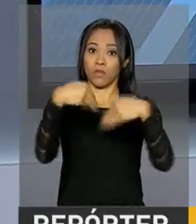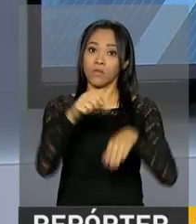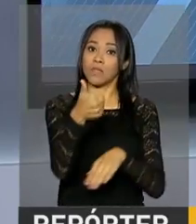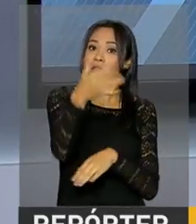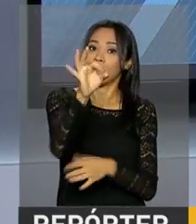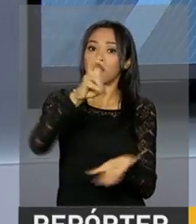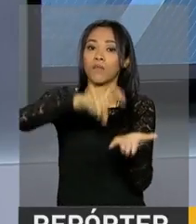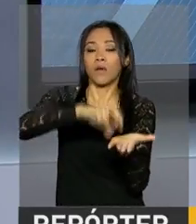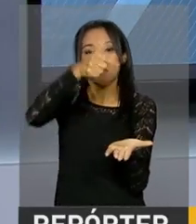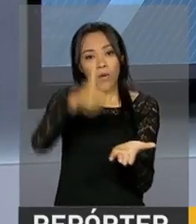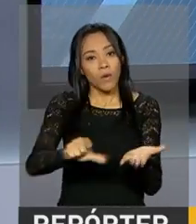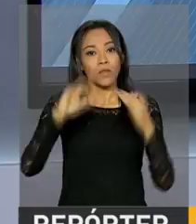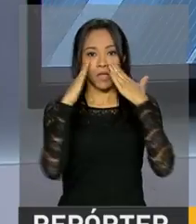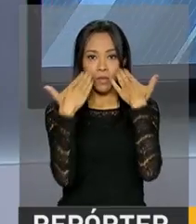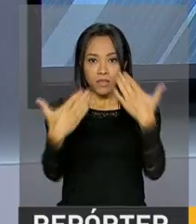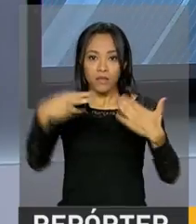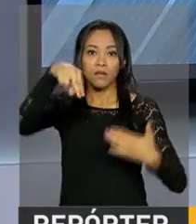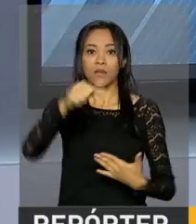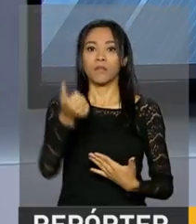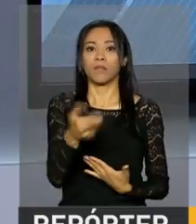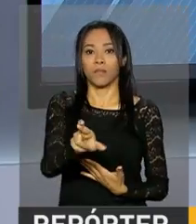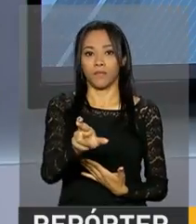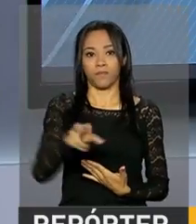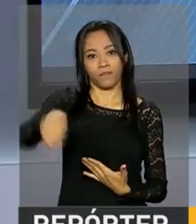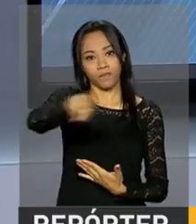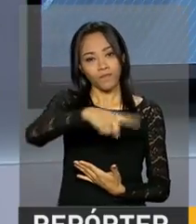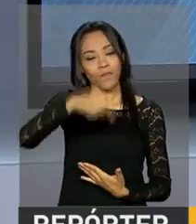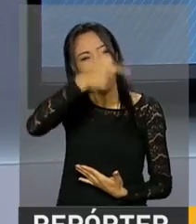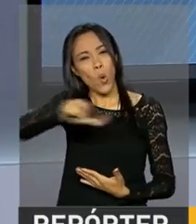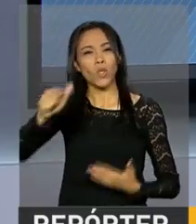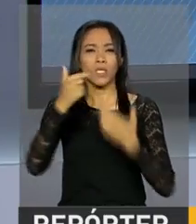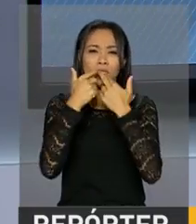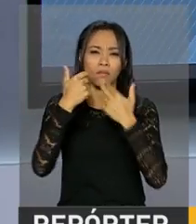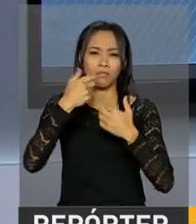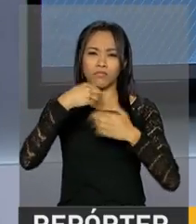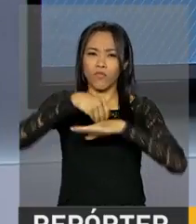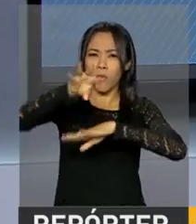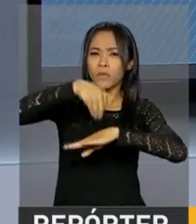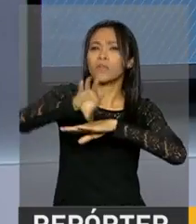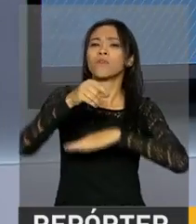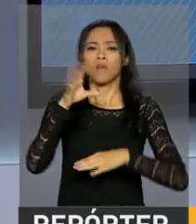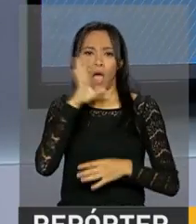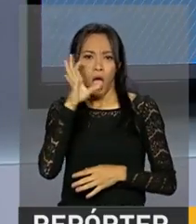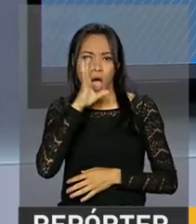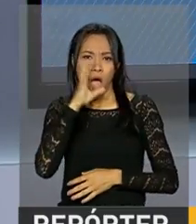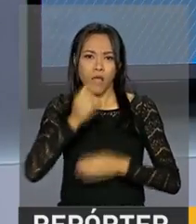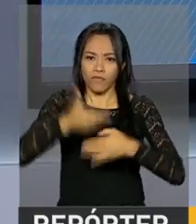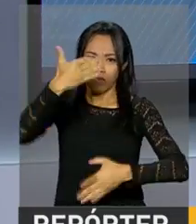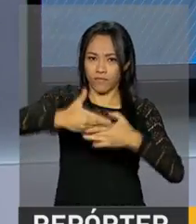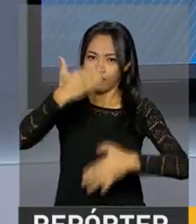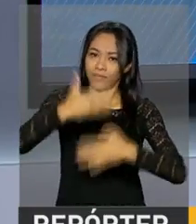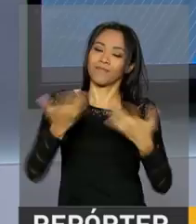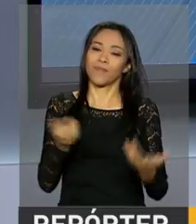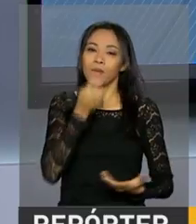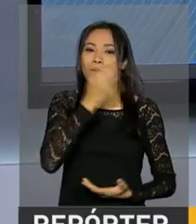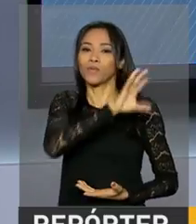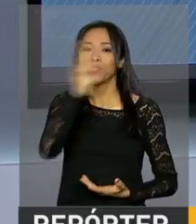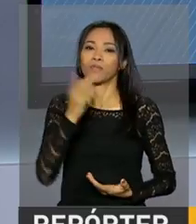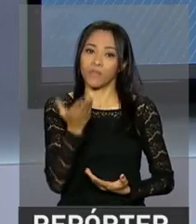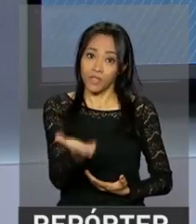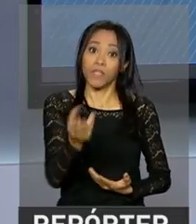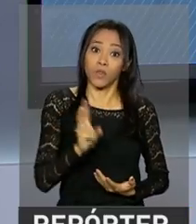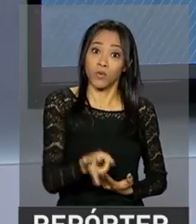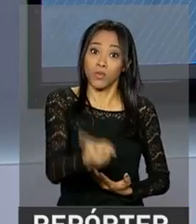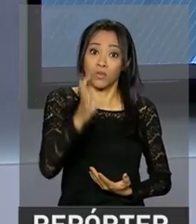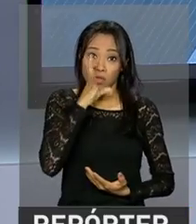na próxima edição do repórter mb e outras notícias você acompanha também em nossas redes sociais o bom dia pra você